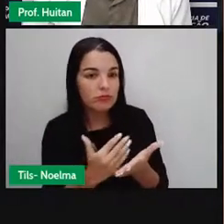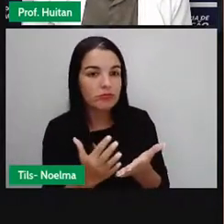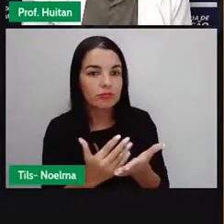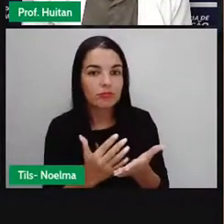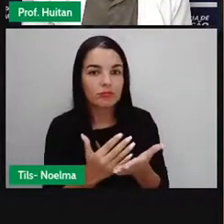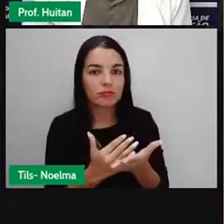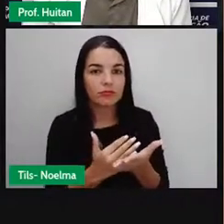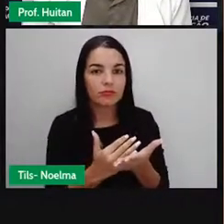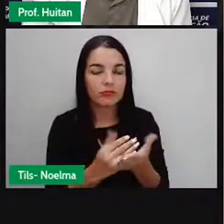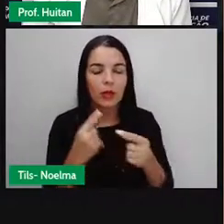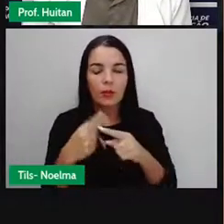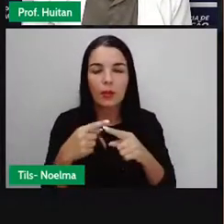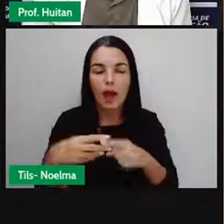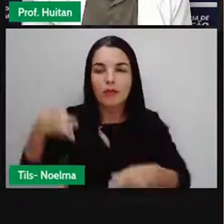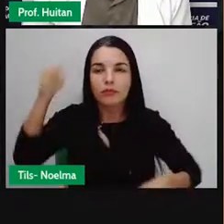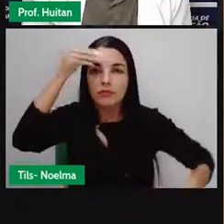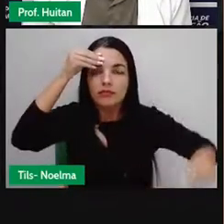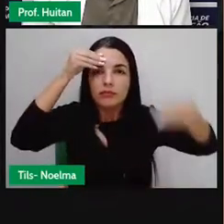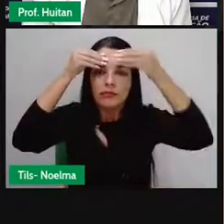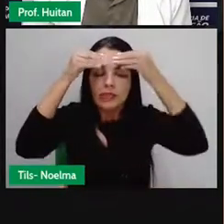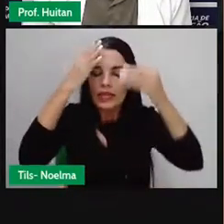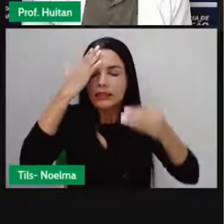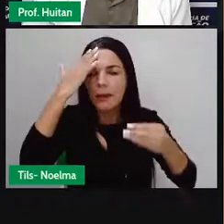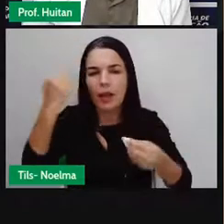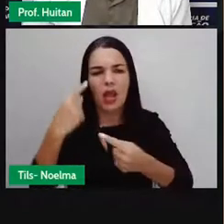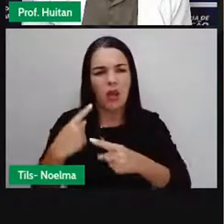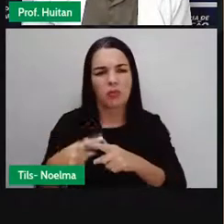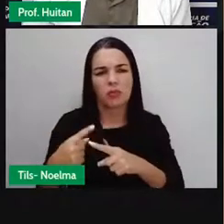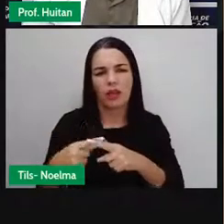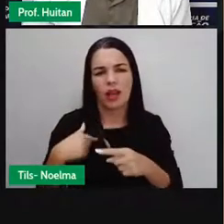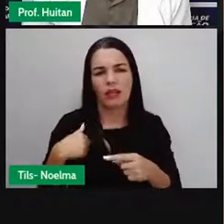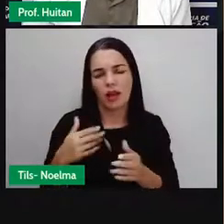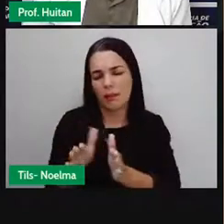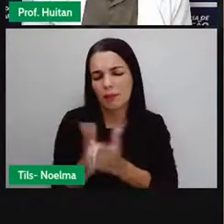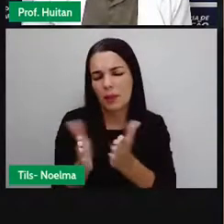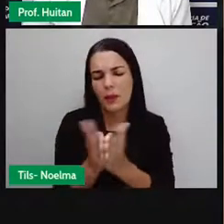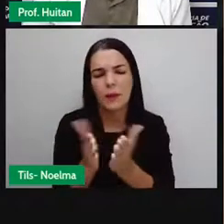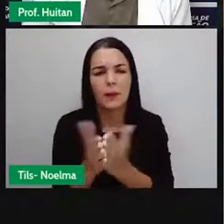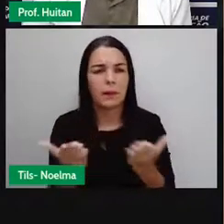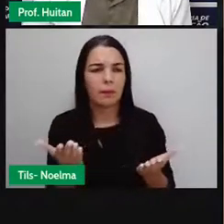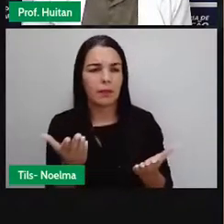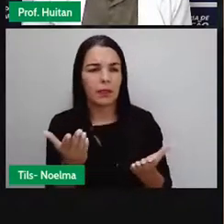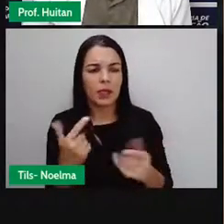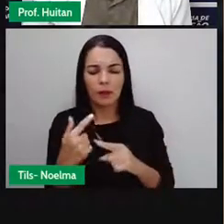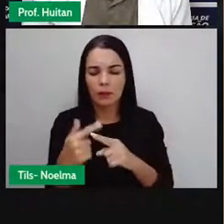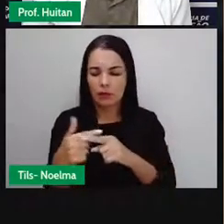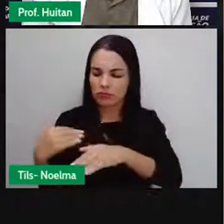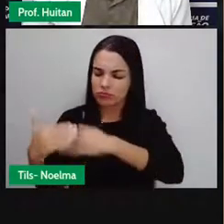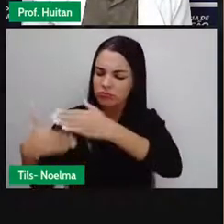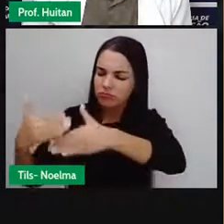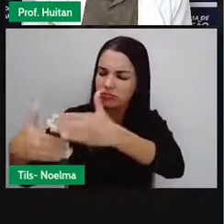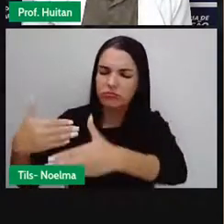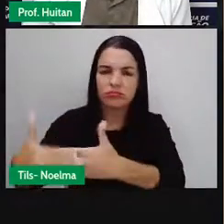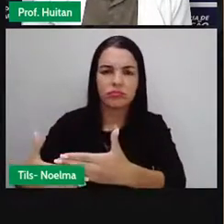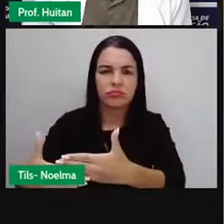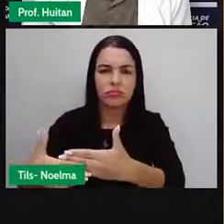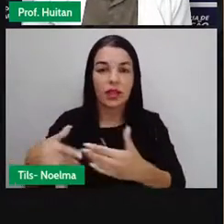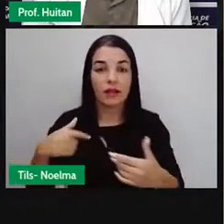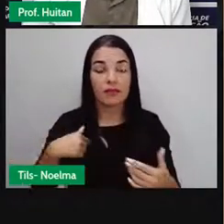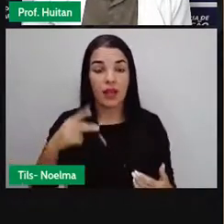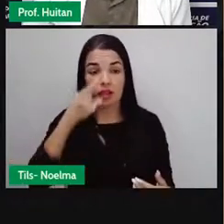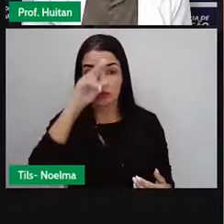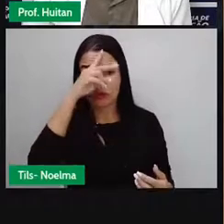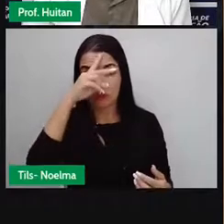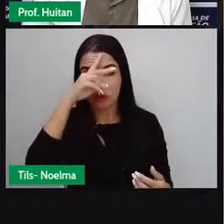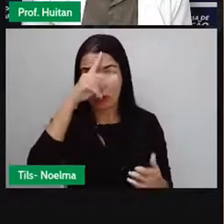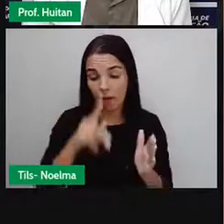Por saber realmente a nossa situação, a nossa trajetória, e muitos, ao saberem da minha história, se